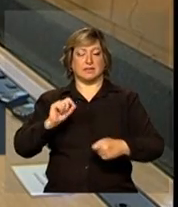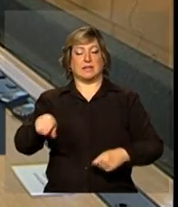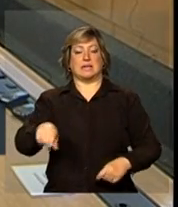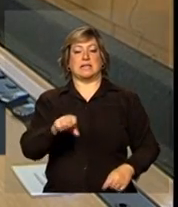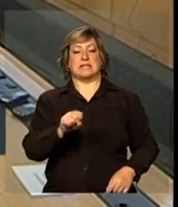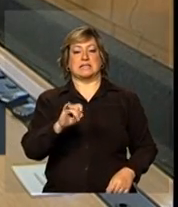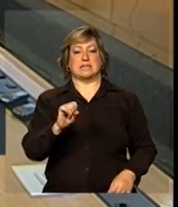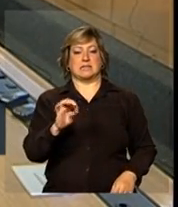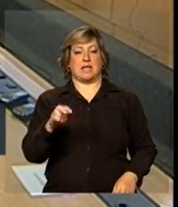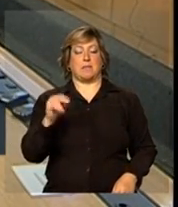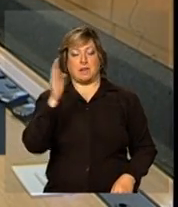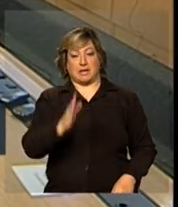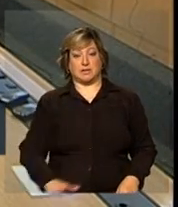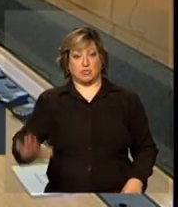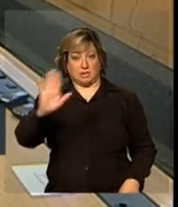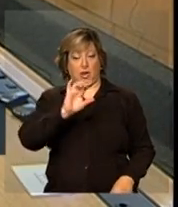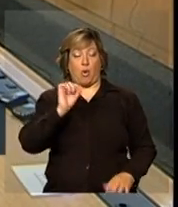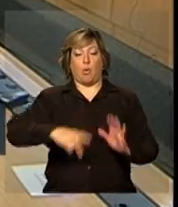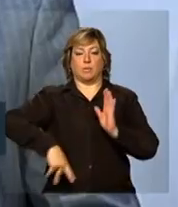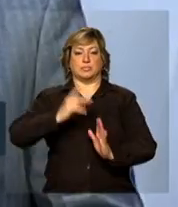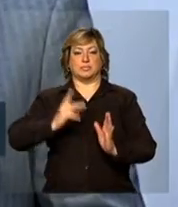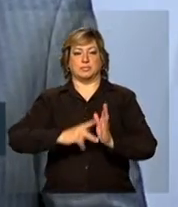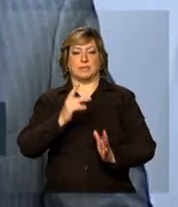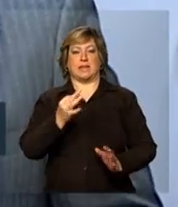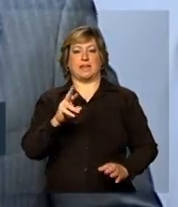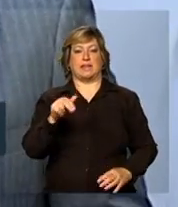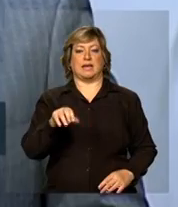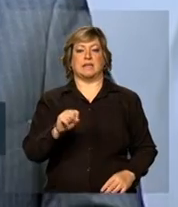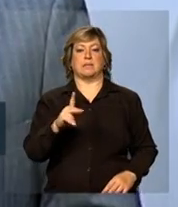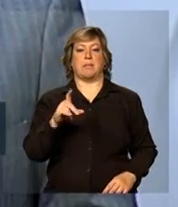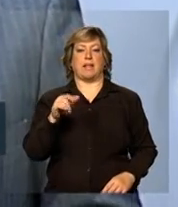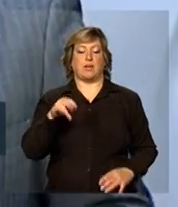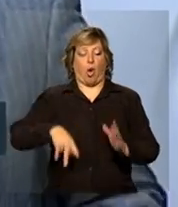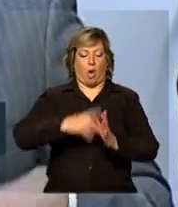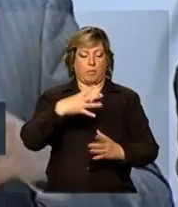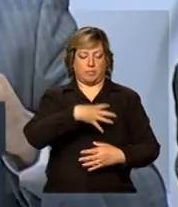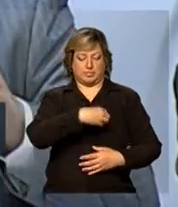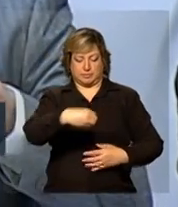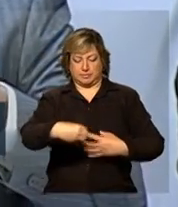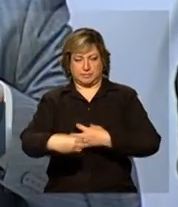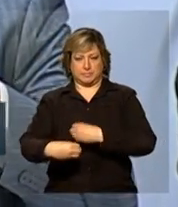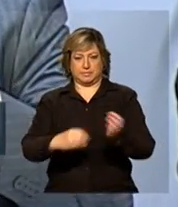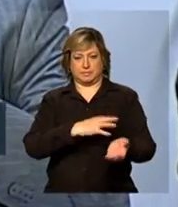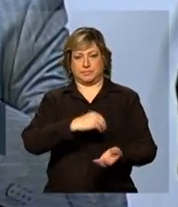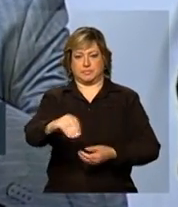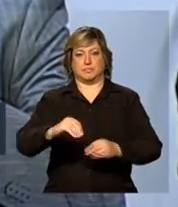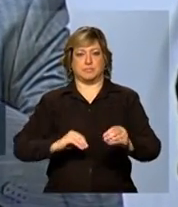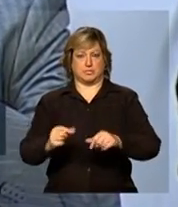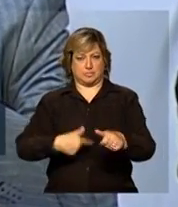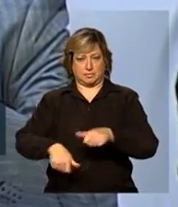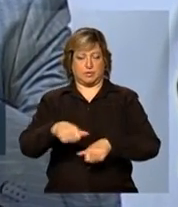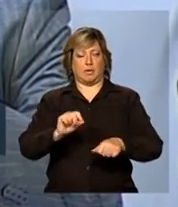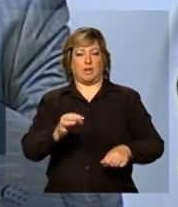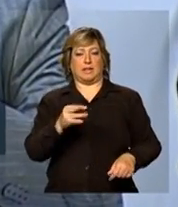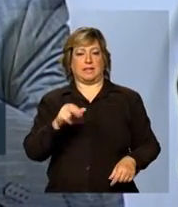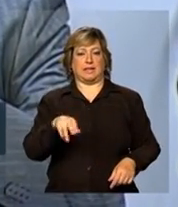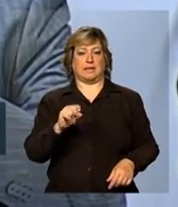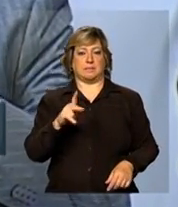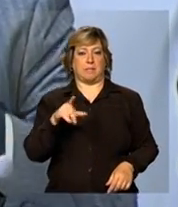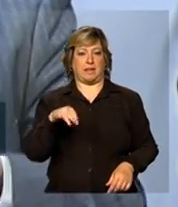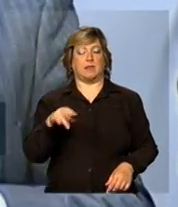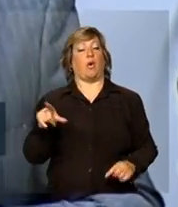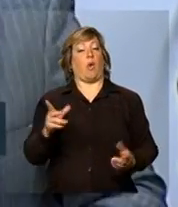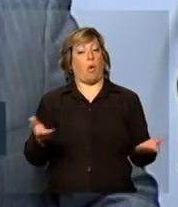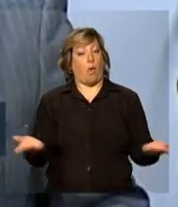Transplantes. Hoje é um dia muito especial, porque é o dia onde a gente aproveita para mobilizar o conjunto da sociedade